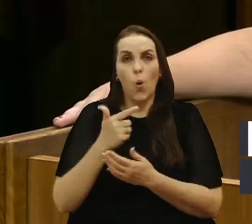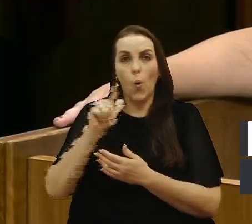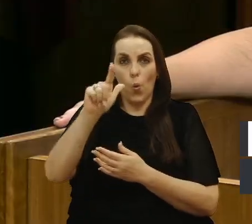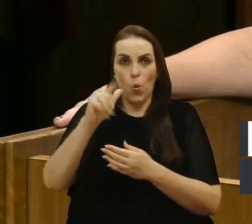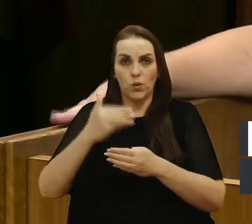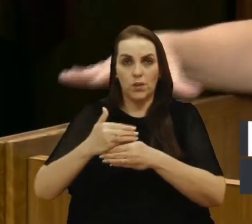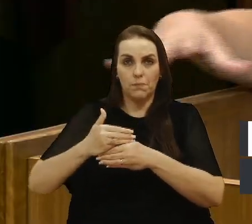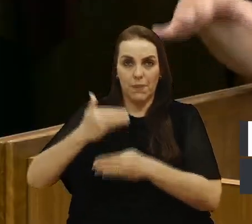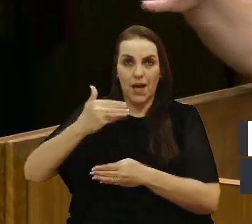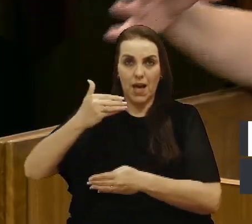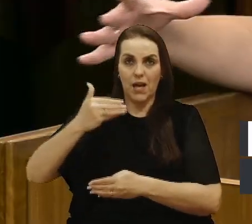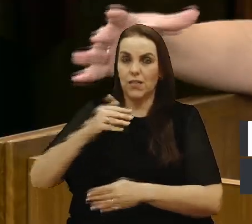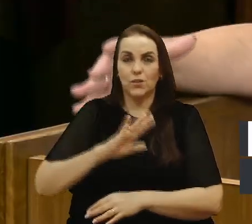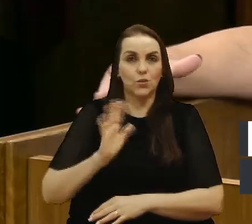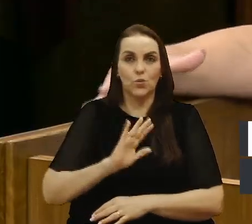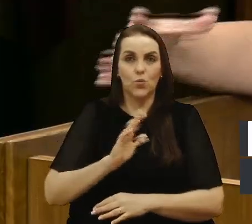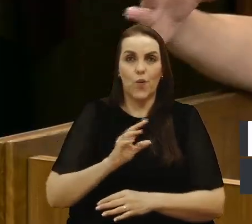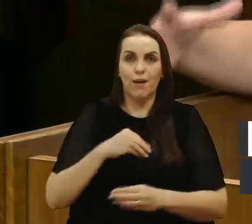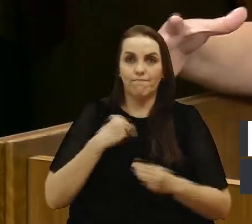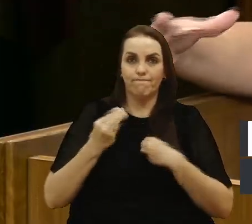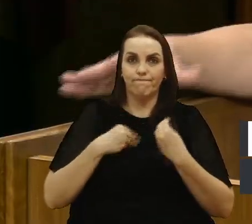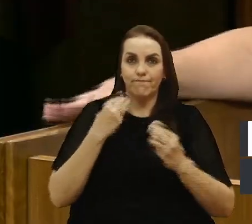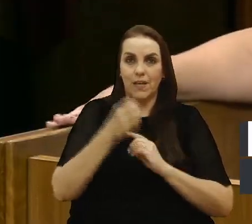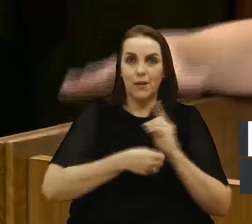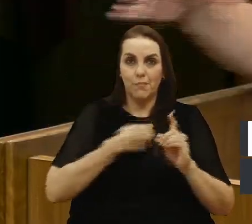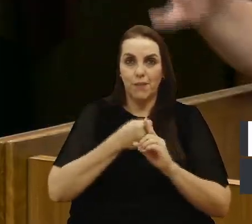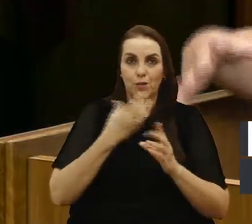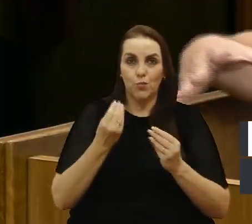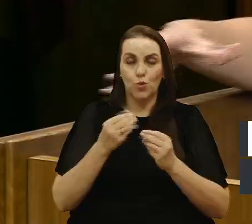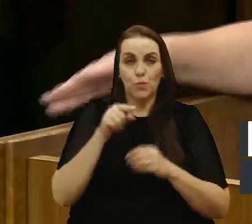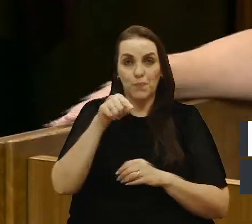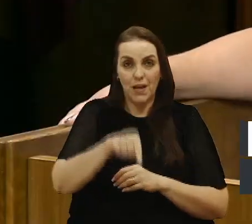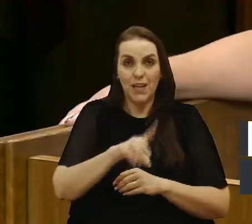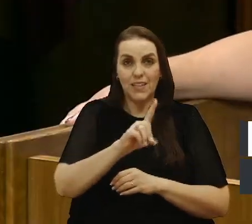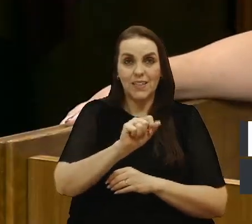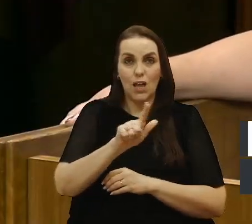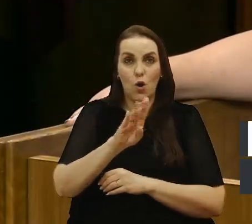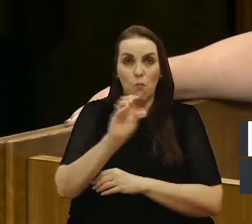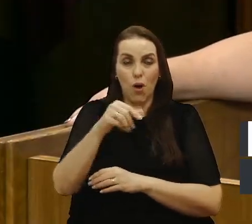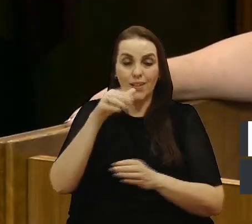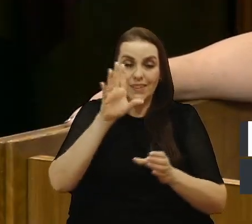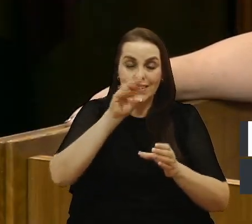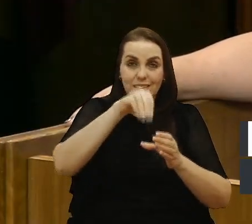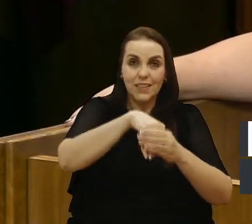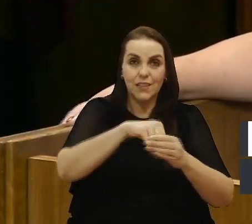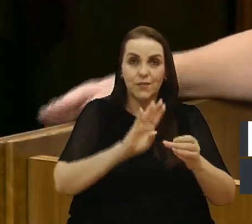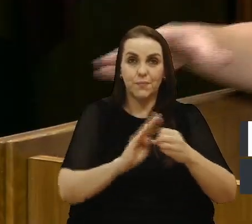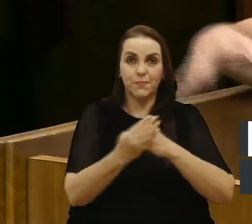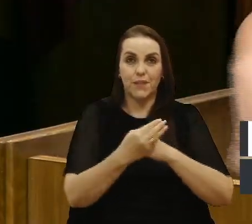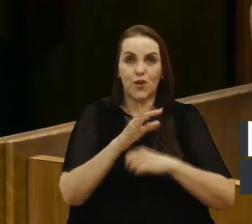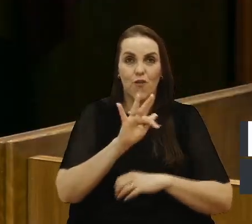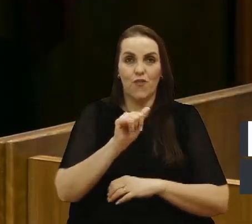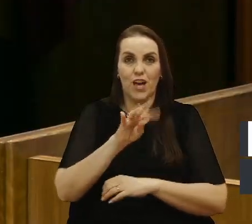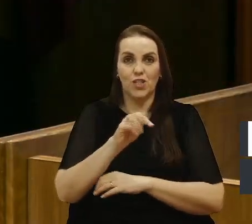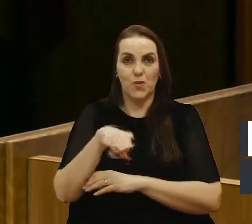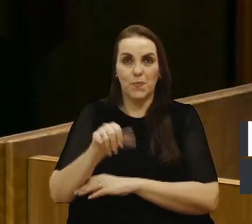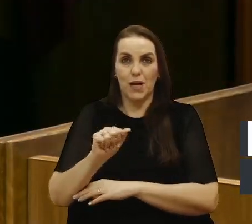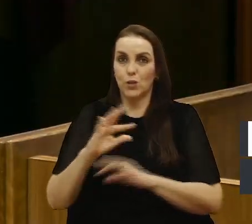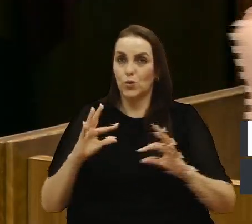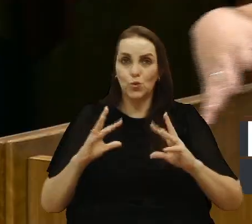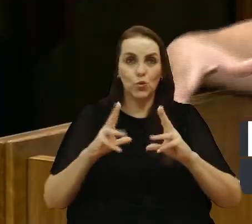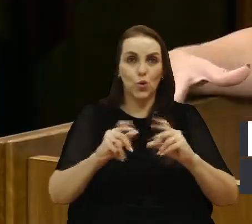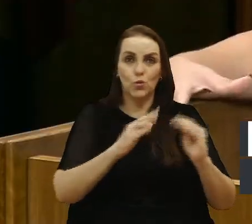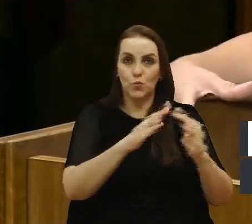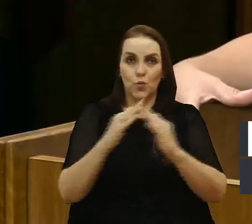barragens, a gente não sente tanto, mas a da Ubó fica dentro do bairro Fátima, Então, e todos os